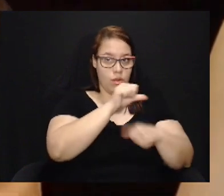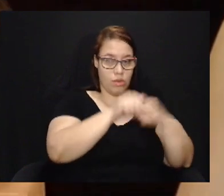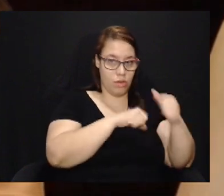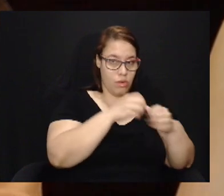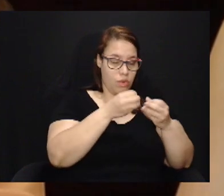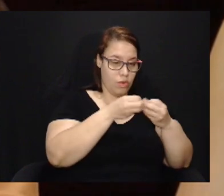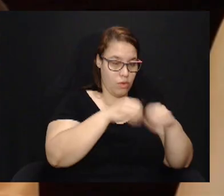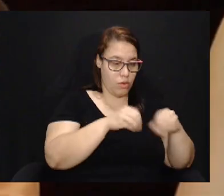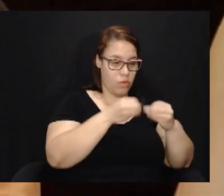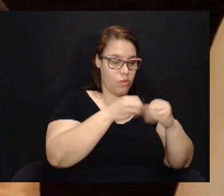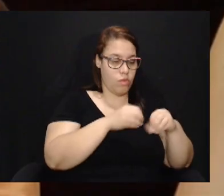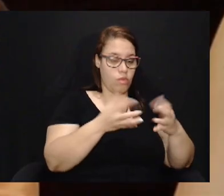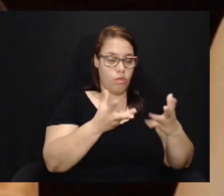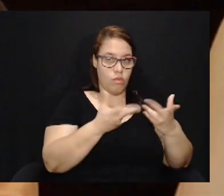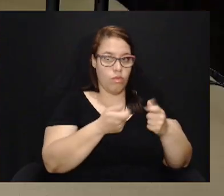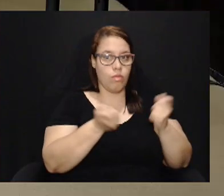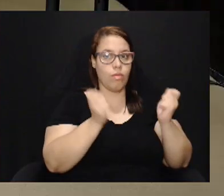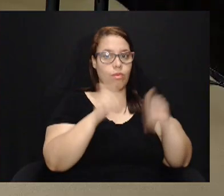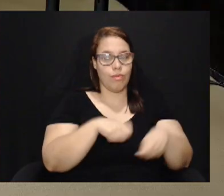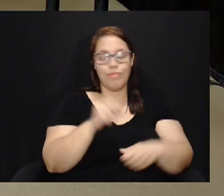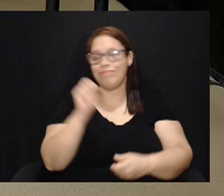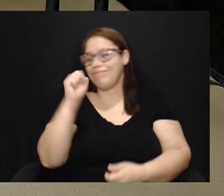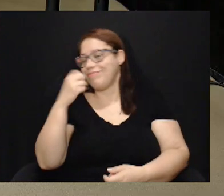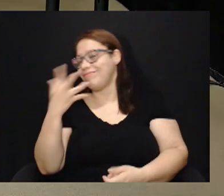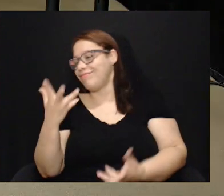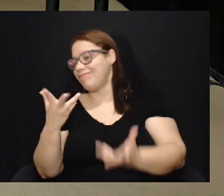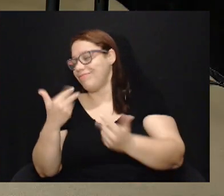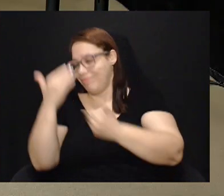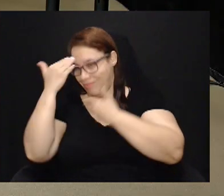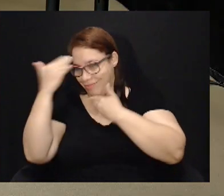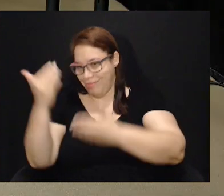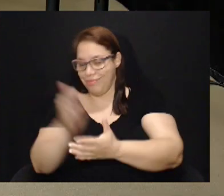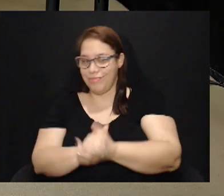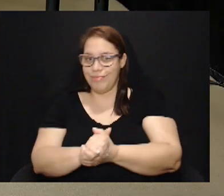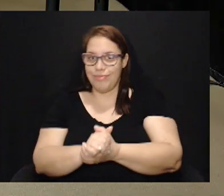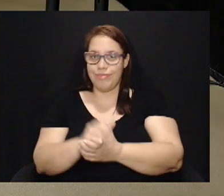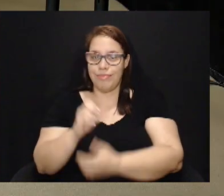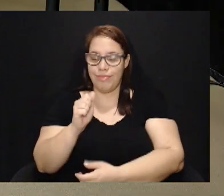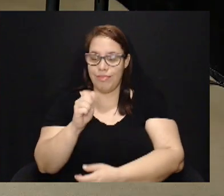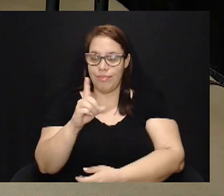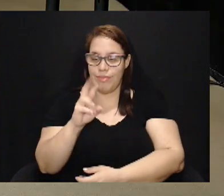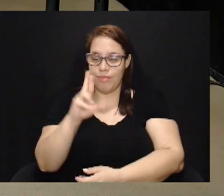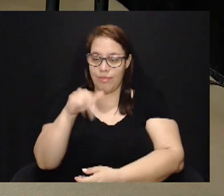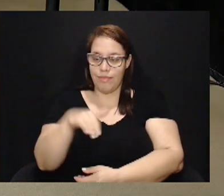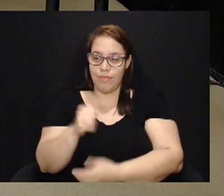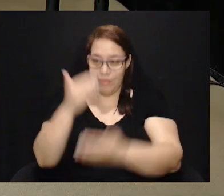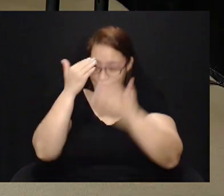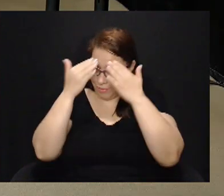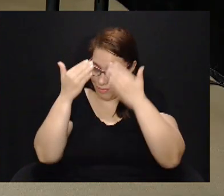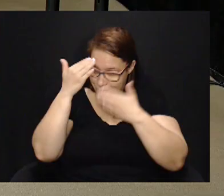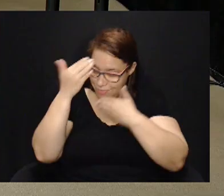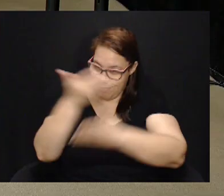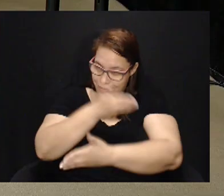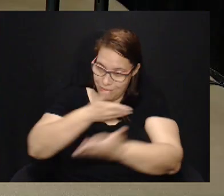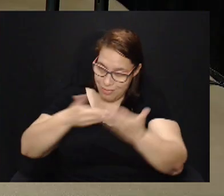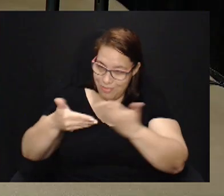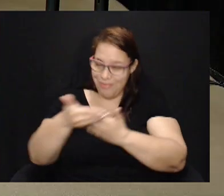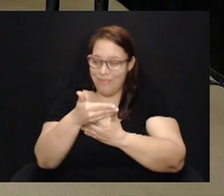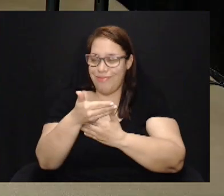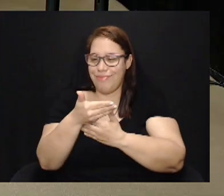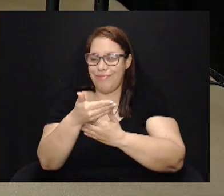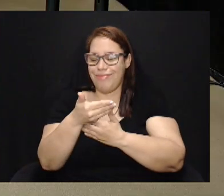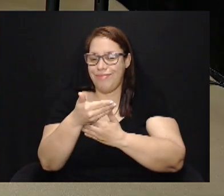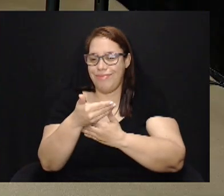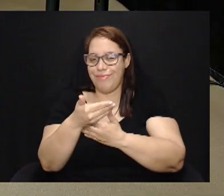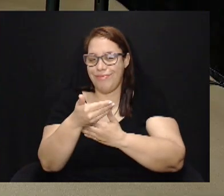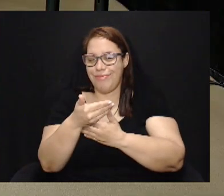Maravilha. Mas é possível sim. Maravilhosa, obrigada. Adriana, nossa Psi, muito obrigada pela sua participação e por